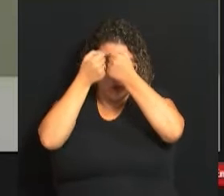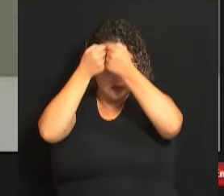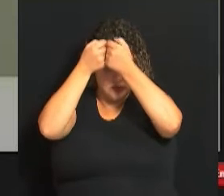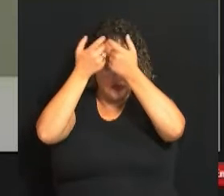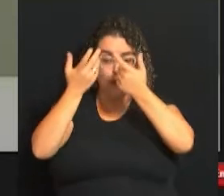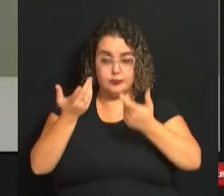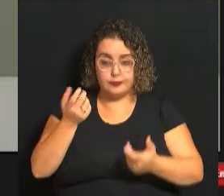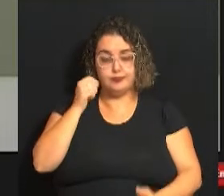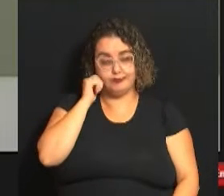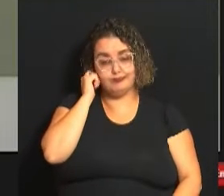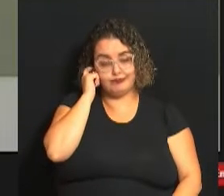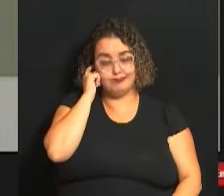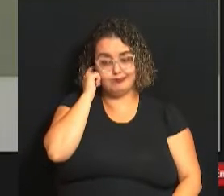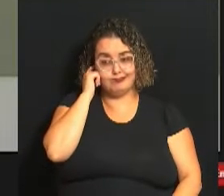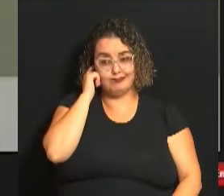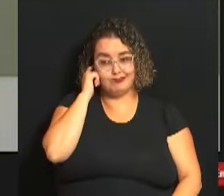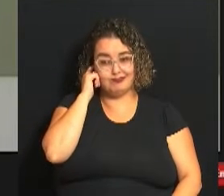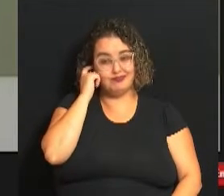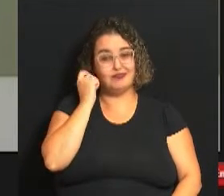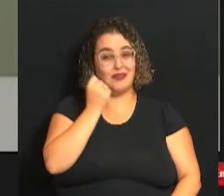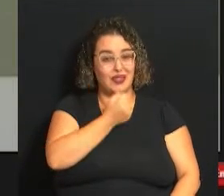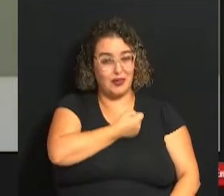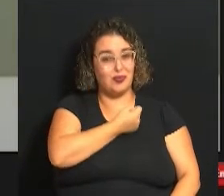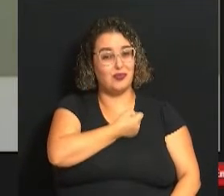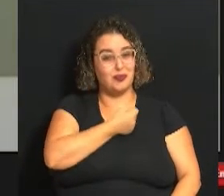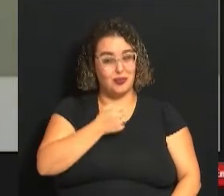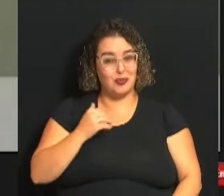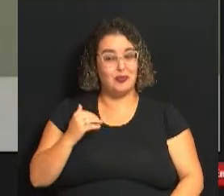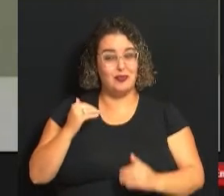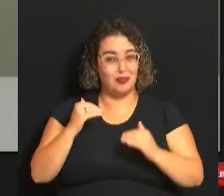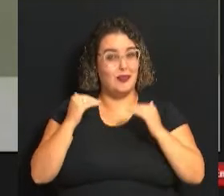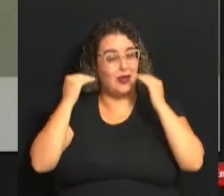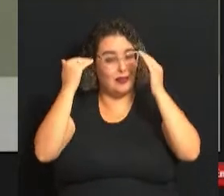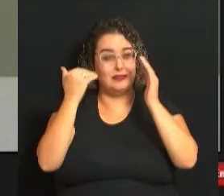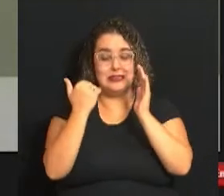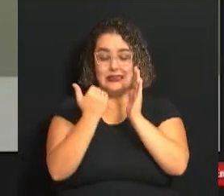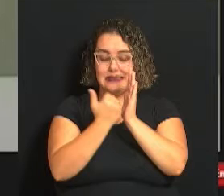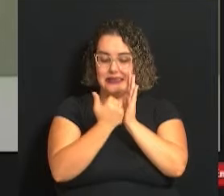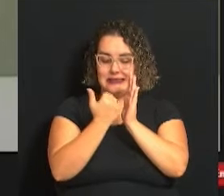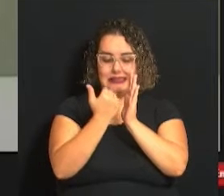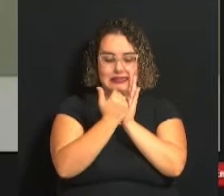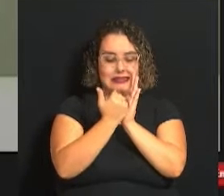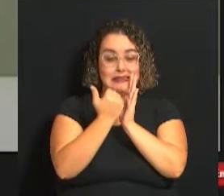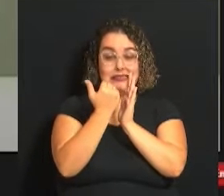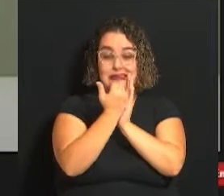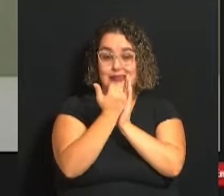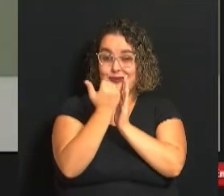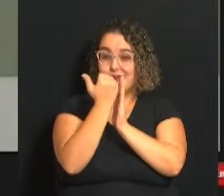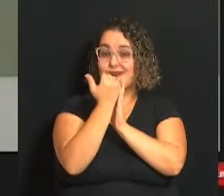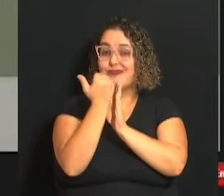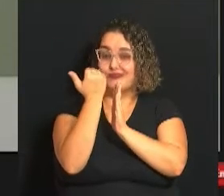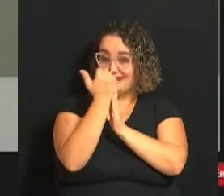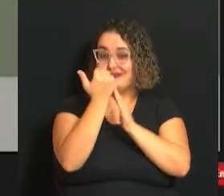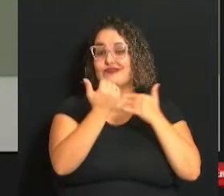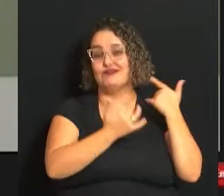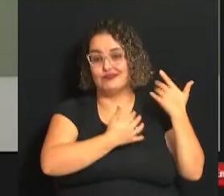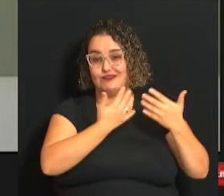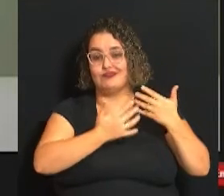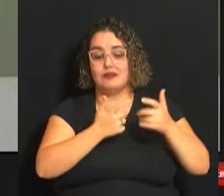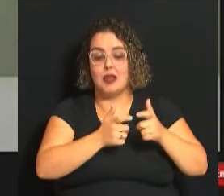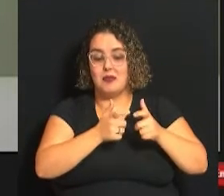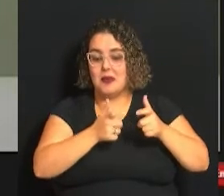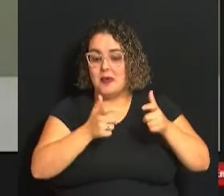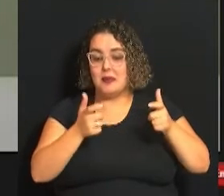E isso é um número bastante expressivo, tem aumentado de incidência nos últimos tempos. A gente